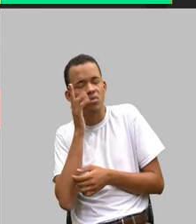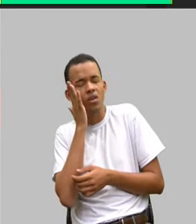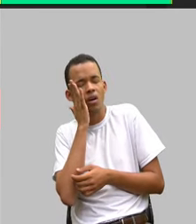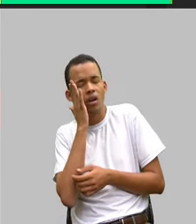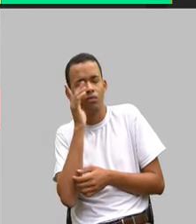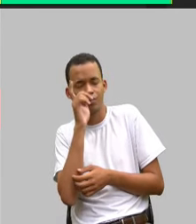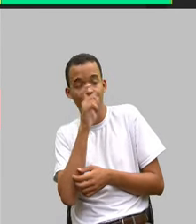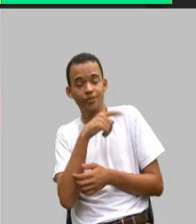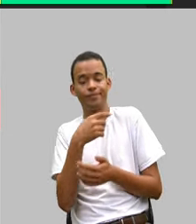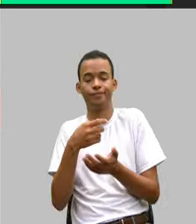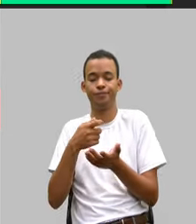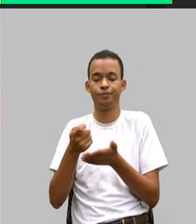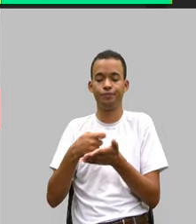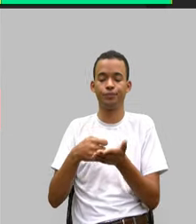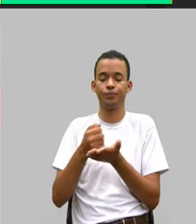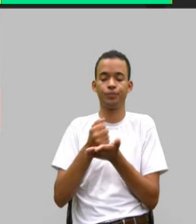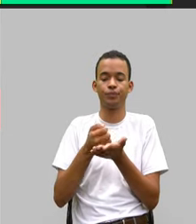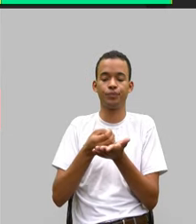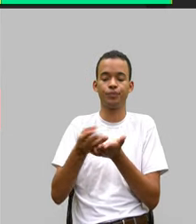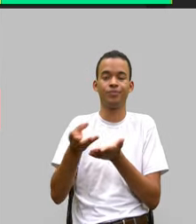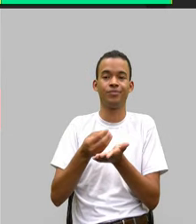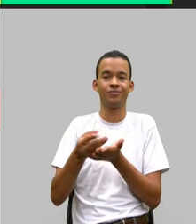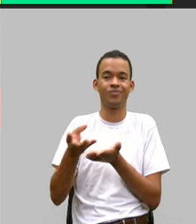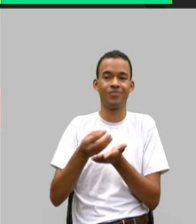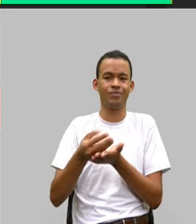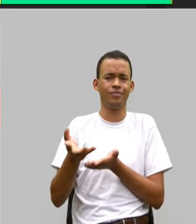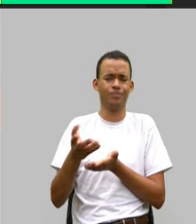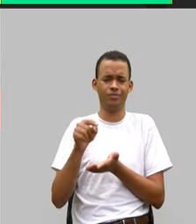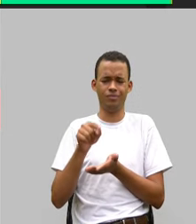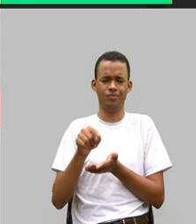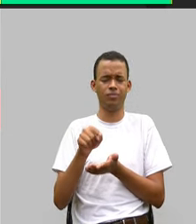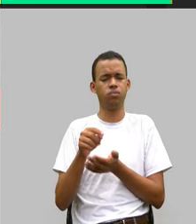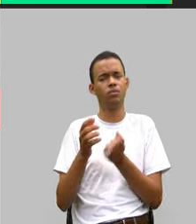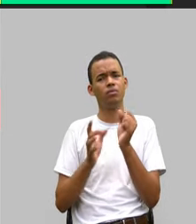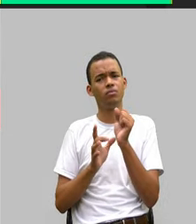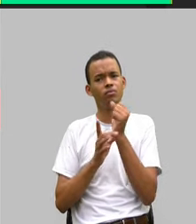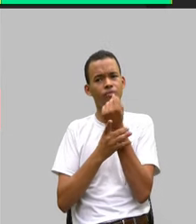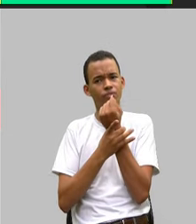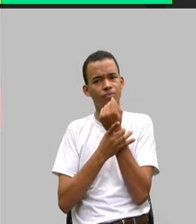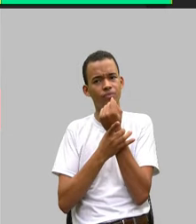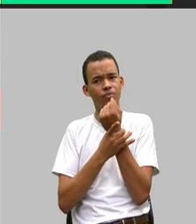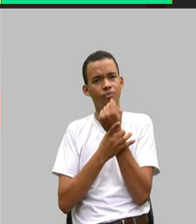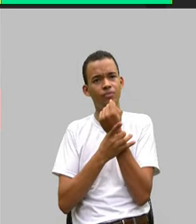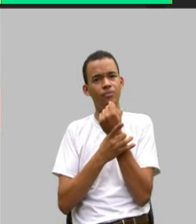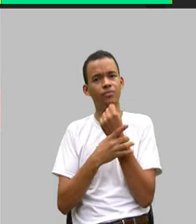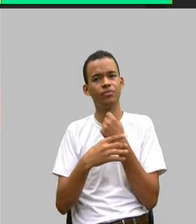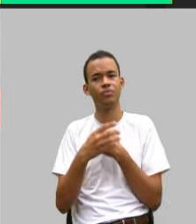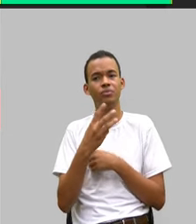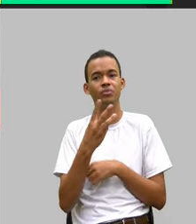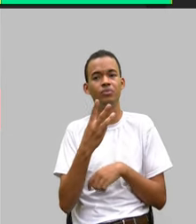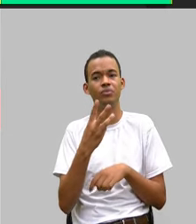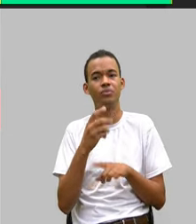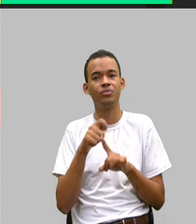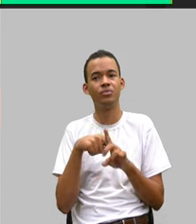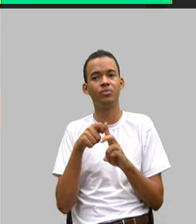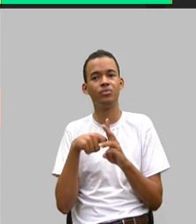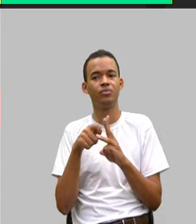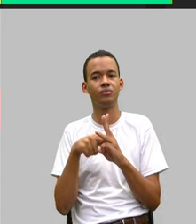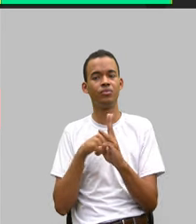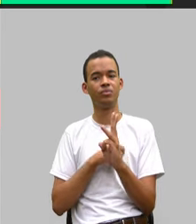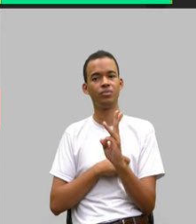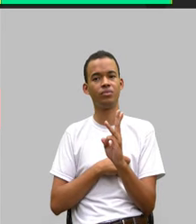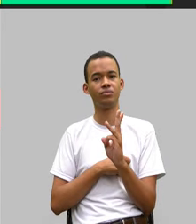entender o nível de segurança pro proposto por essas medicações o fabricante garante 3 meses de segurança Em